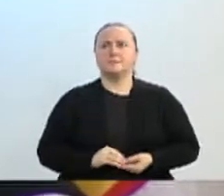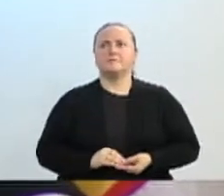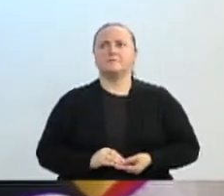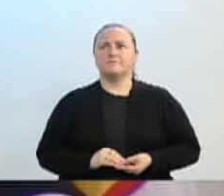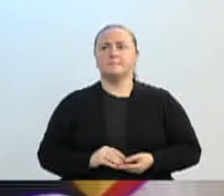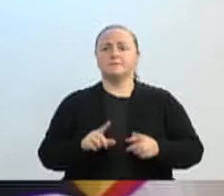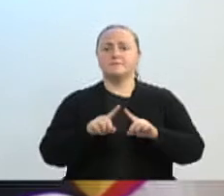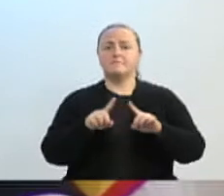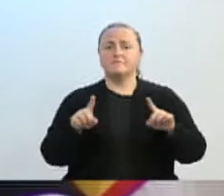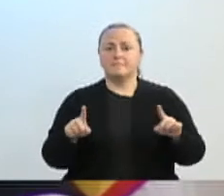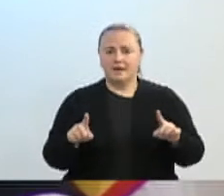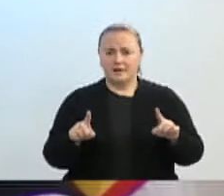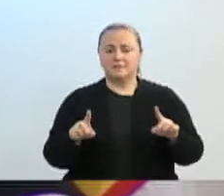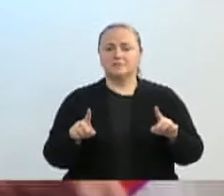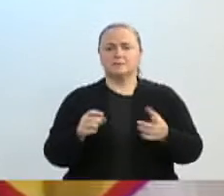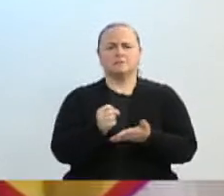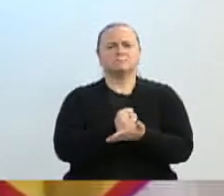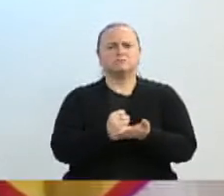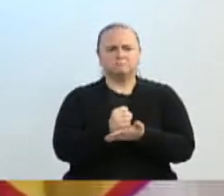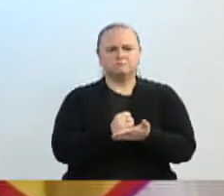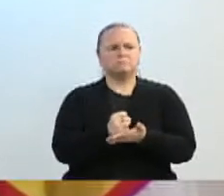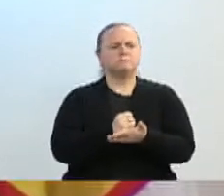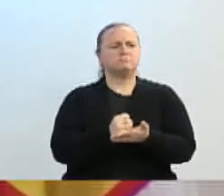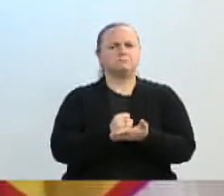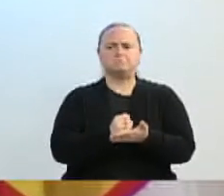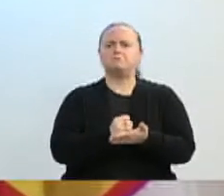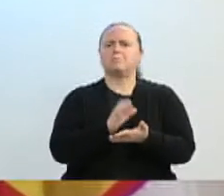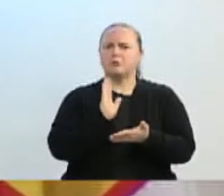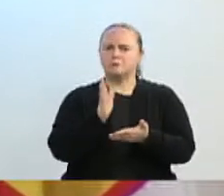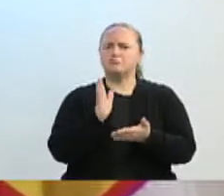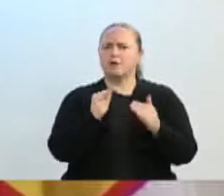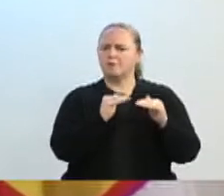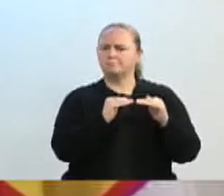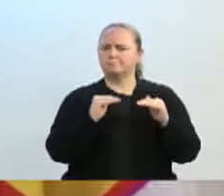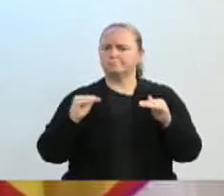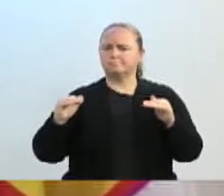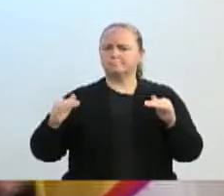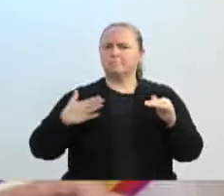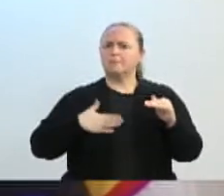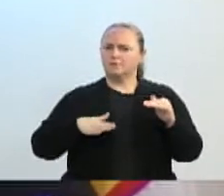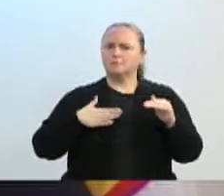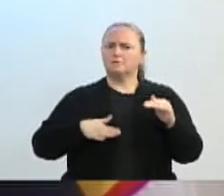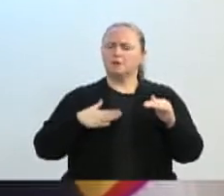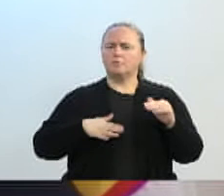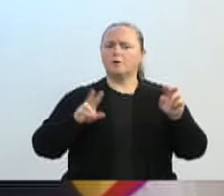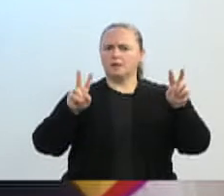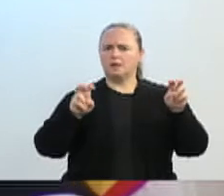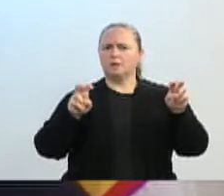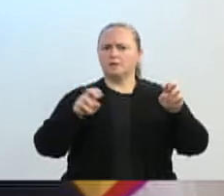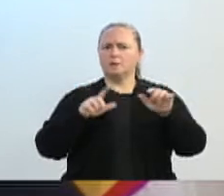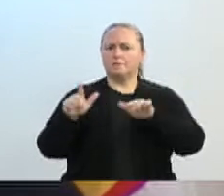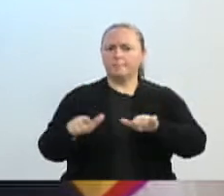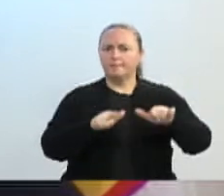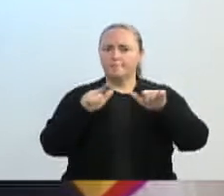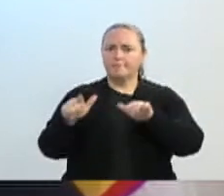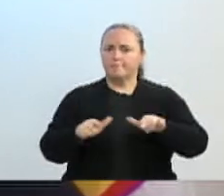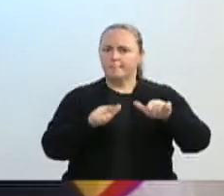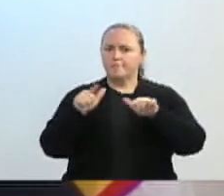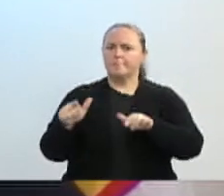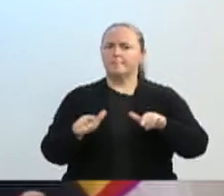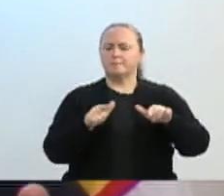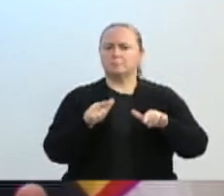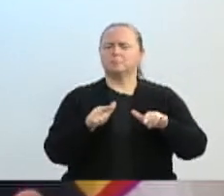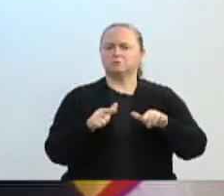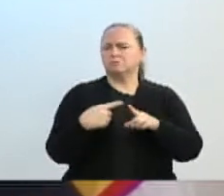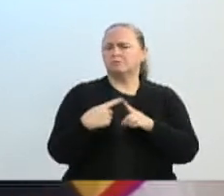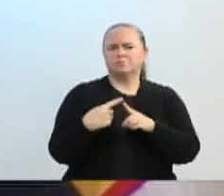Todavia, com a indústria farmacêutica já estabilizada em relação à produção de imunizantes, qual